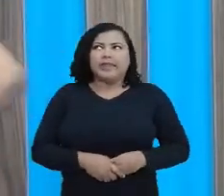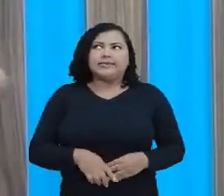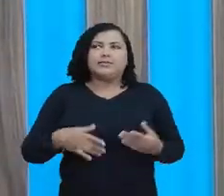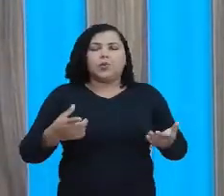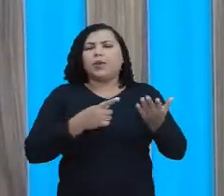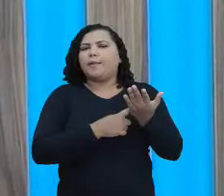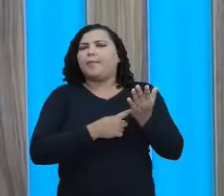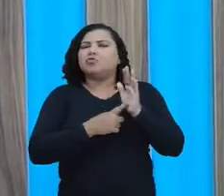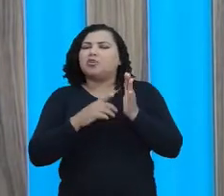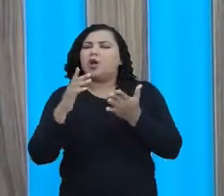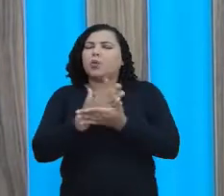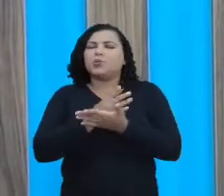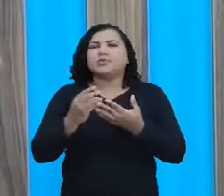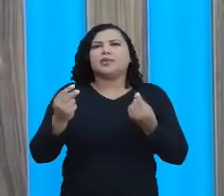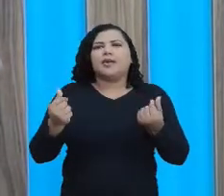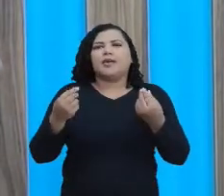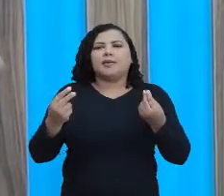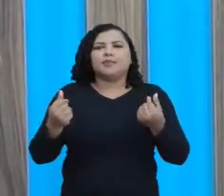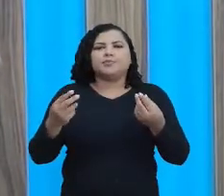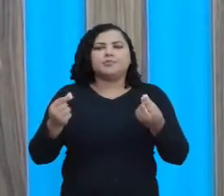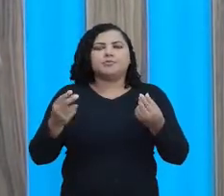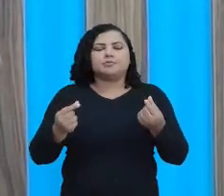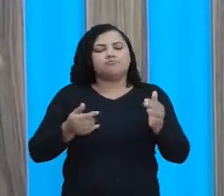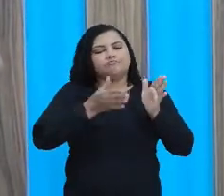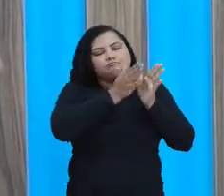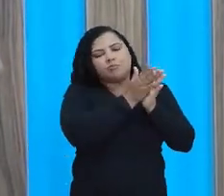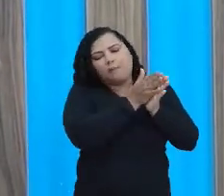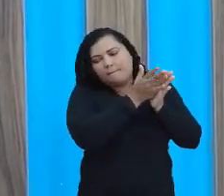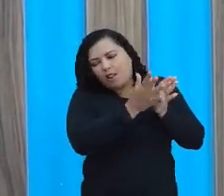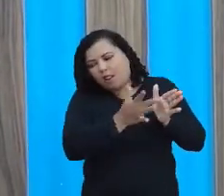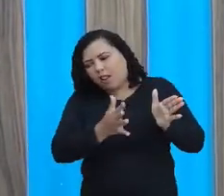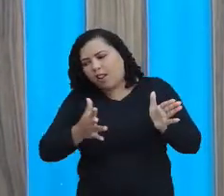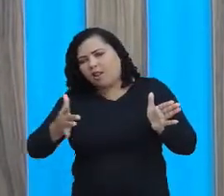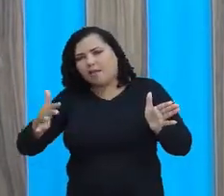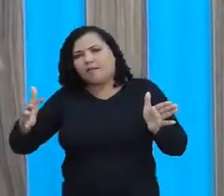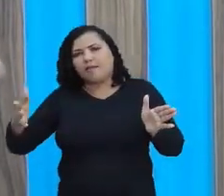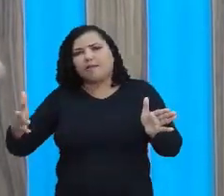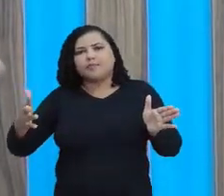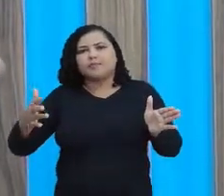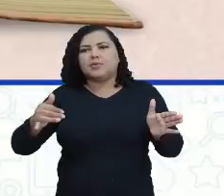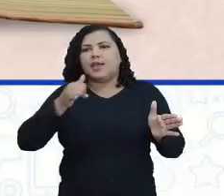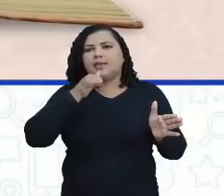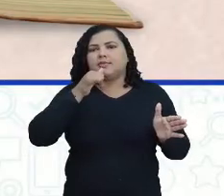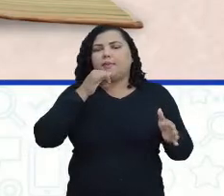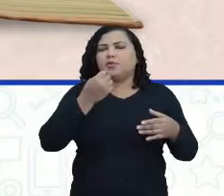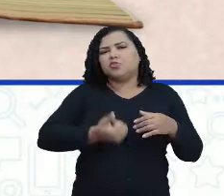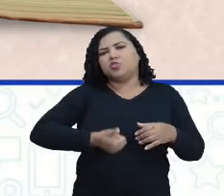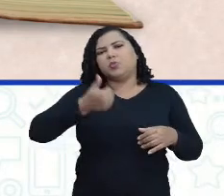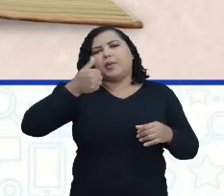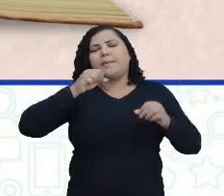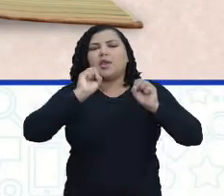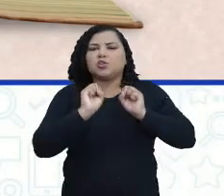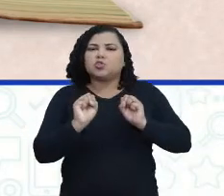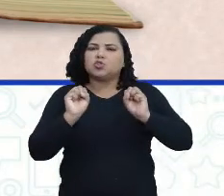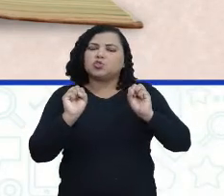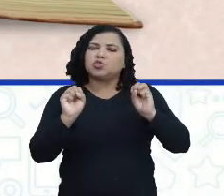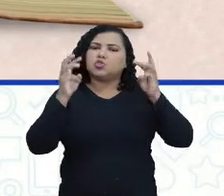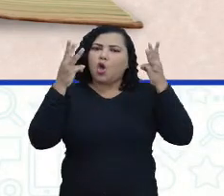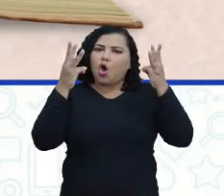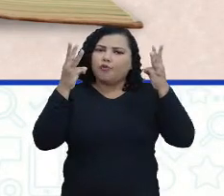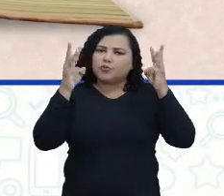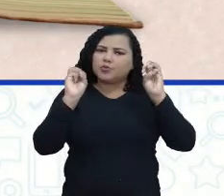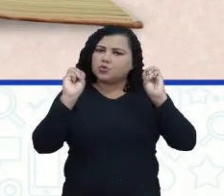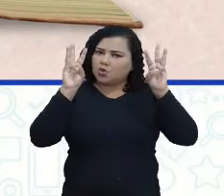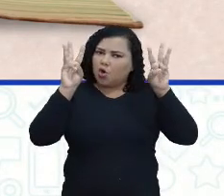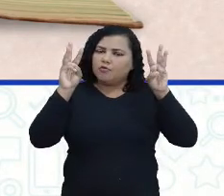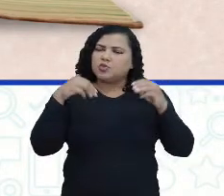dizer, o percurso do chat. Os primeiros softwares, aqueles que eu conheci quando eu era